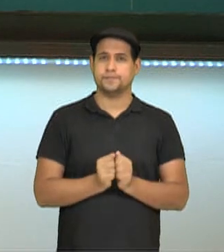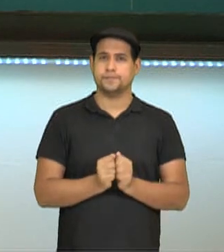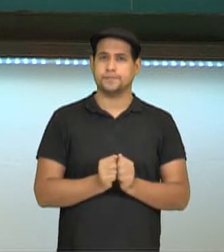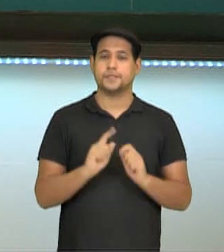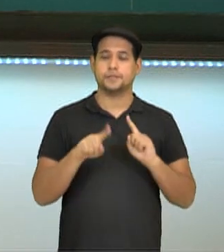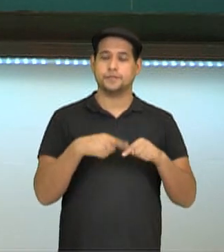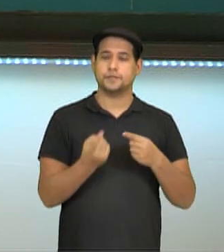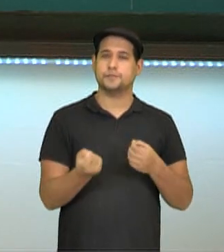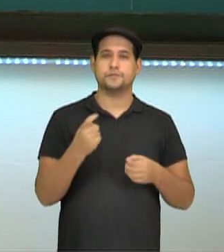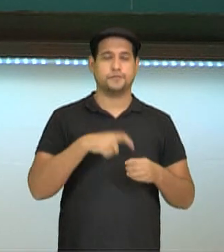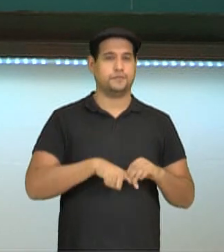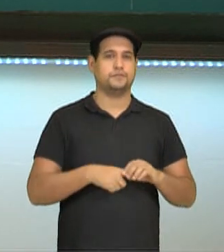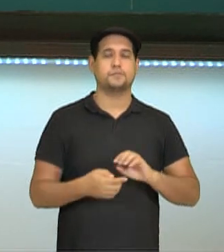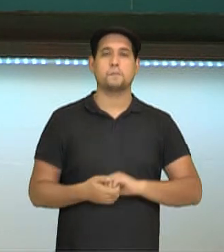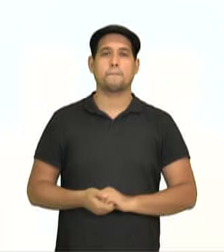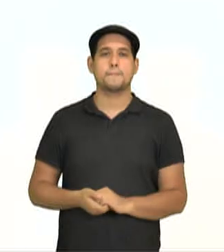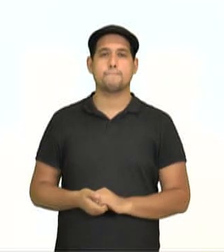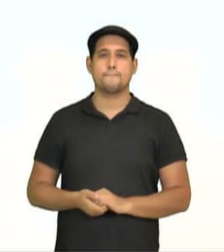e a gente já volta nela.